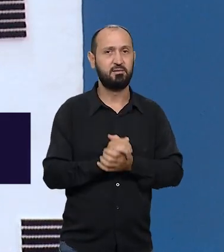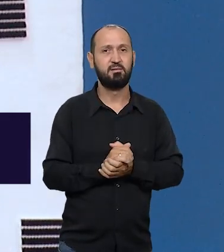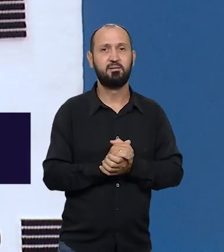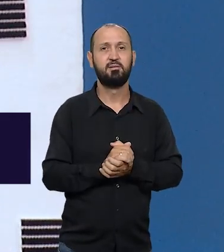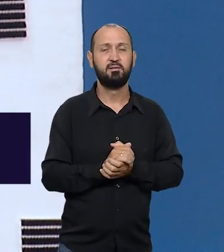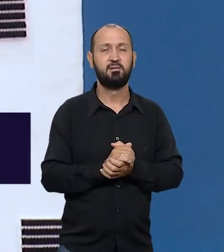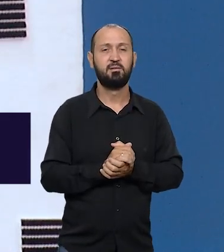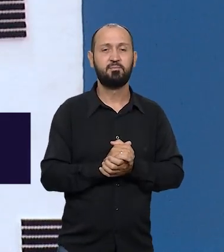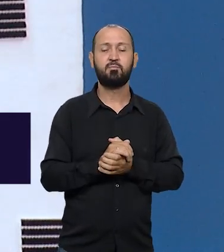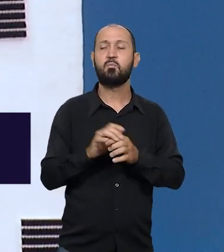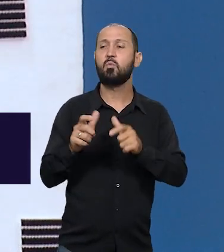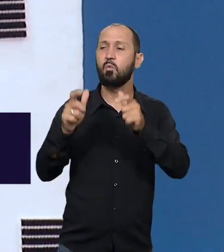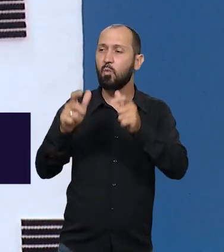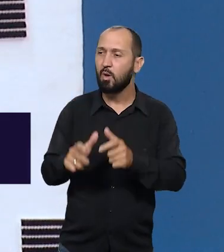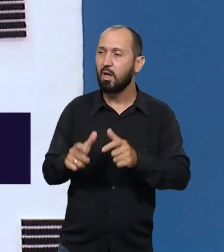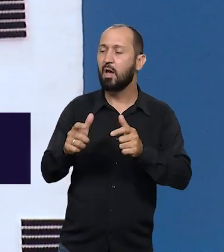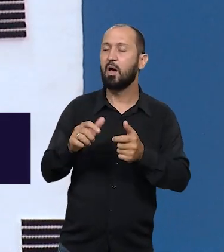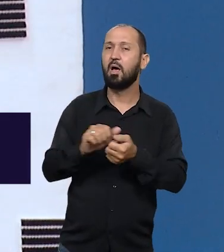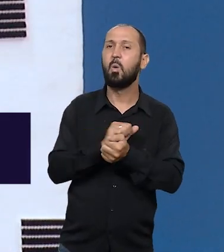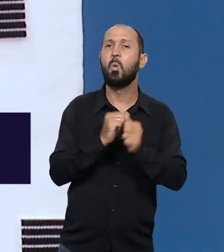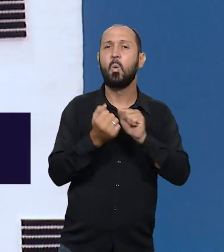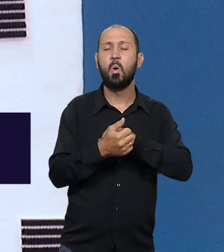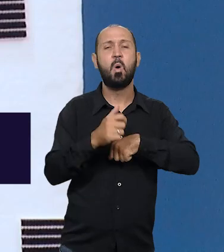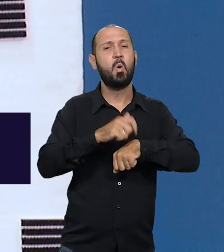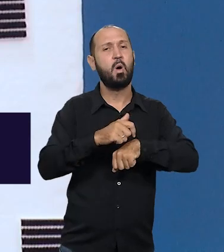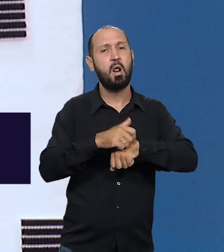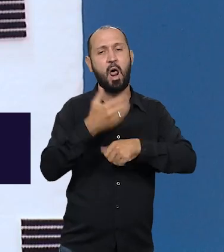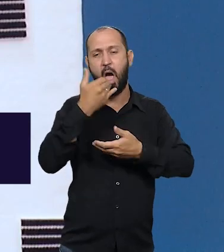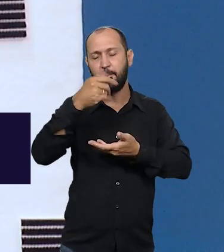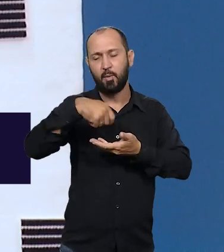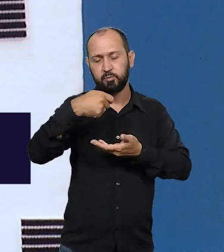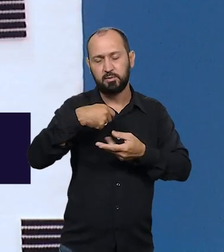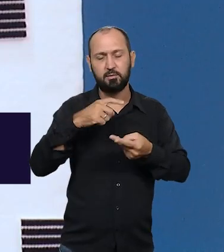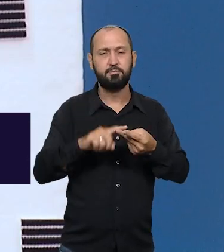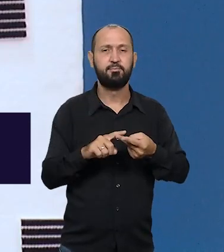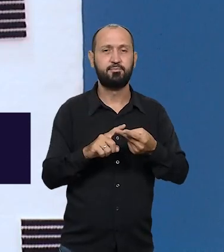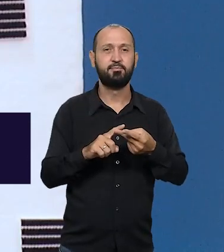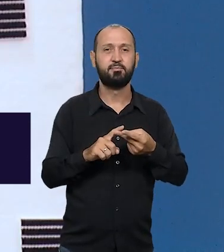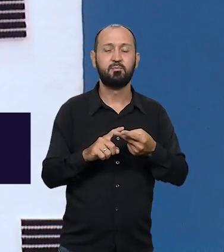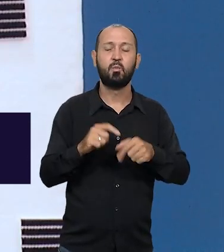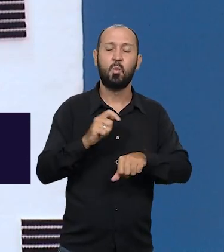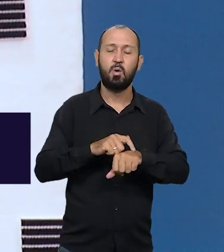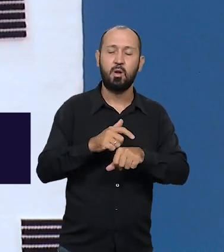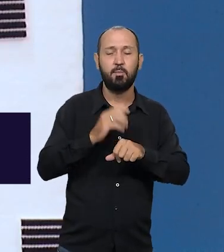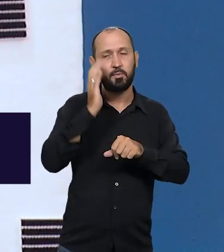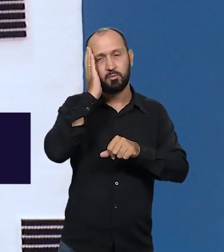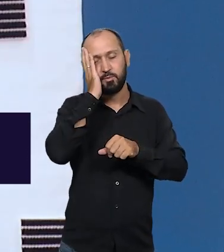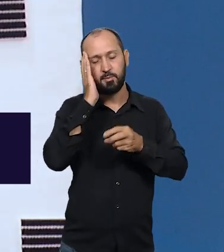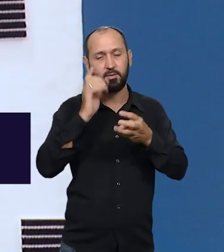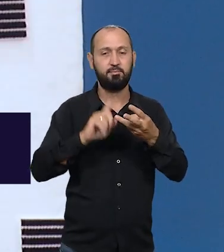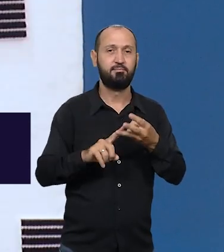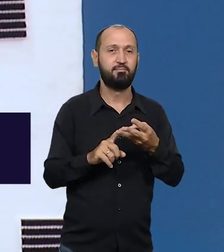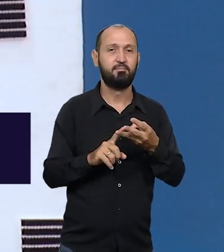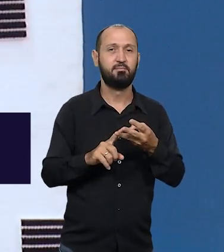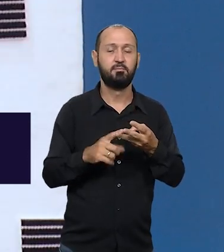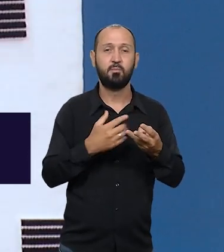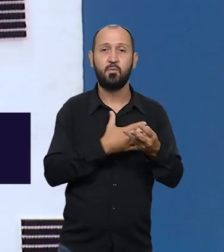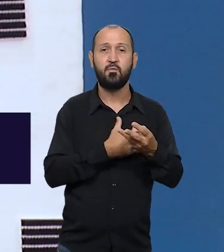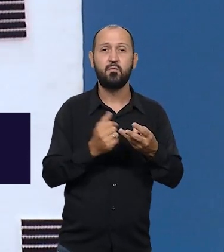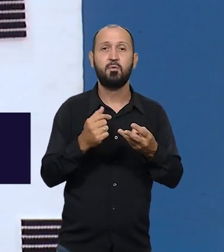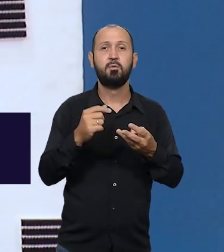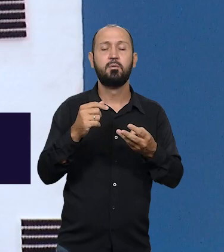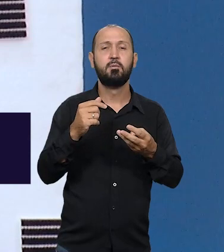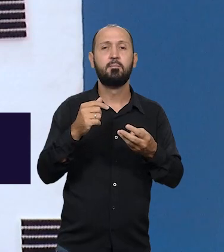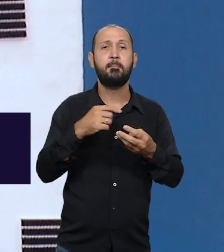ambiente, horário para almoçar, horário para dormir. Né? Então, o meu filho nunca teve terror noturno.